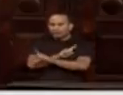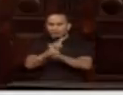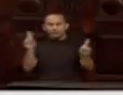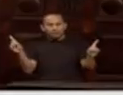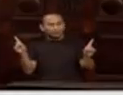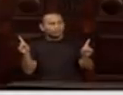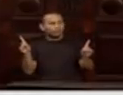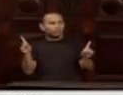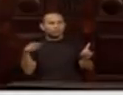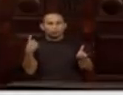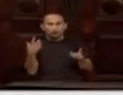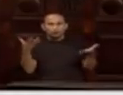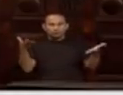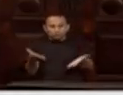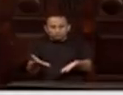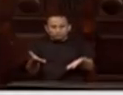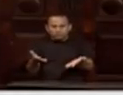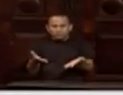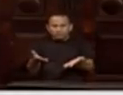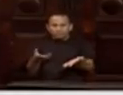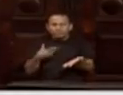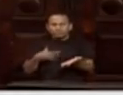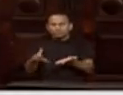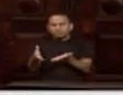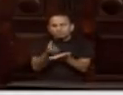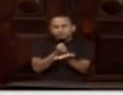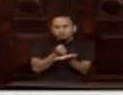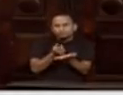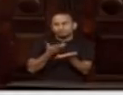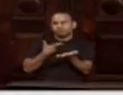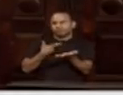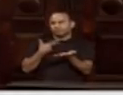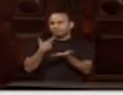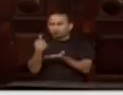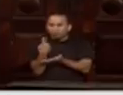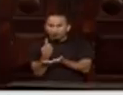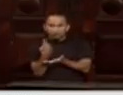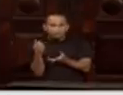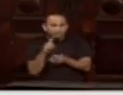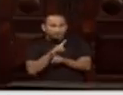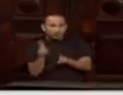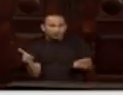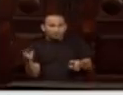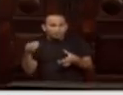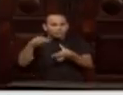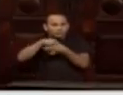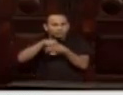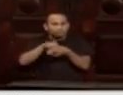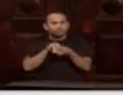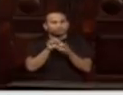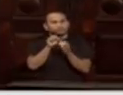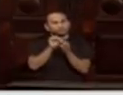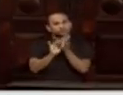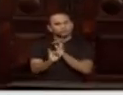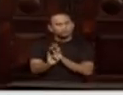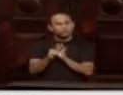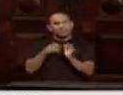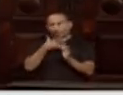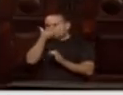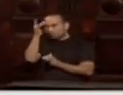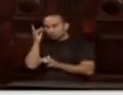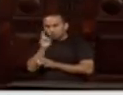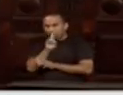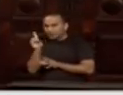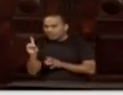tenha dúvidas que nós hoje colhemos a coerência que sempre plantamos nós não votamos nesses projetos nós não votamos nessas pessoas